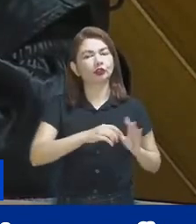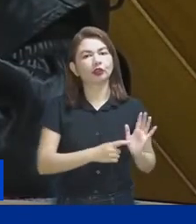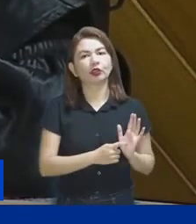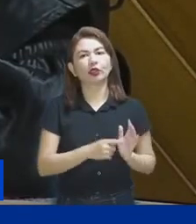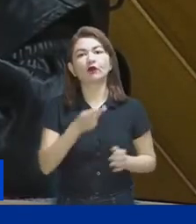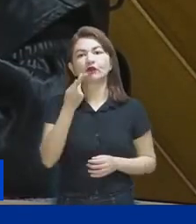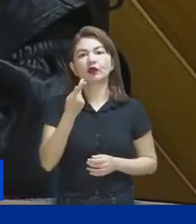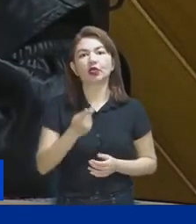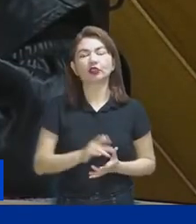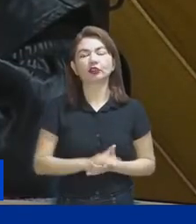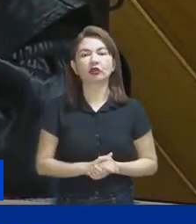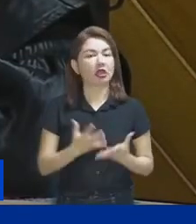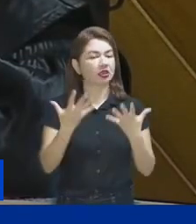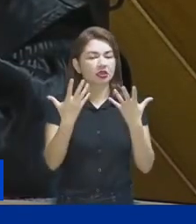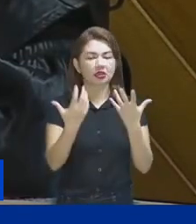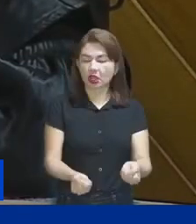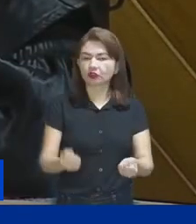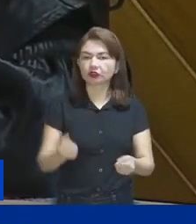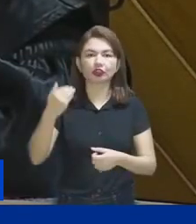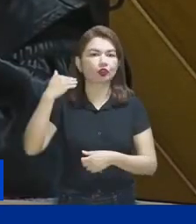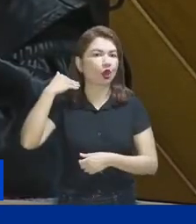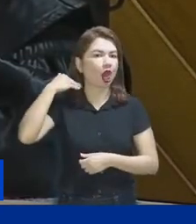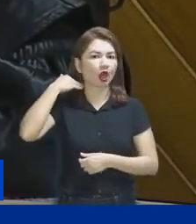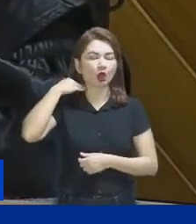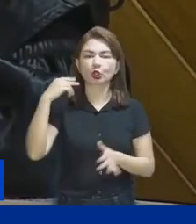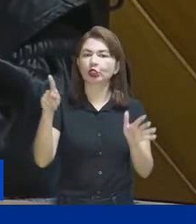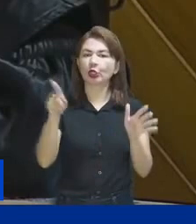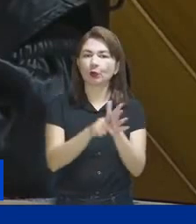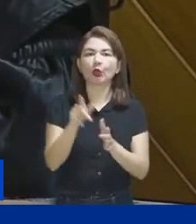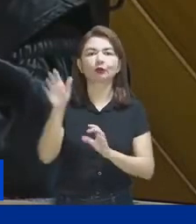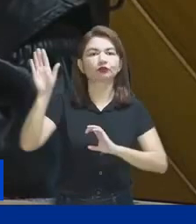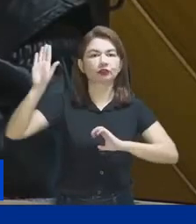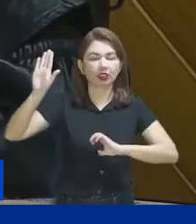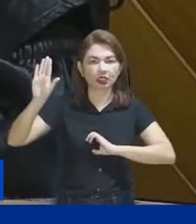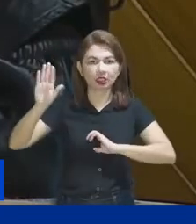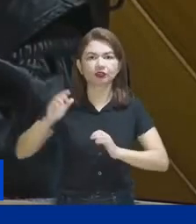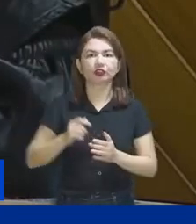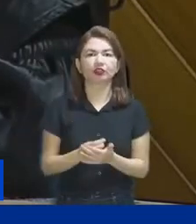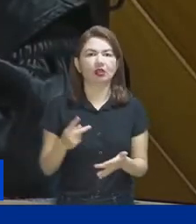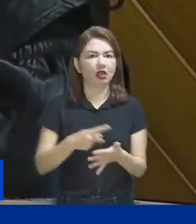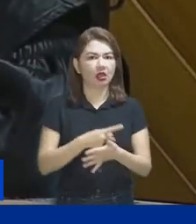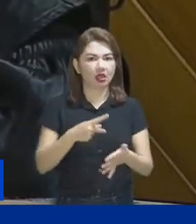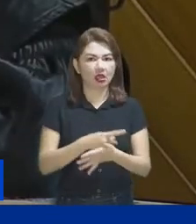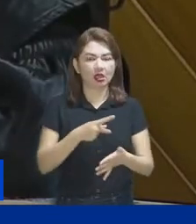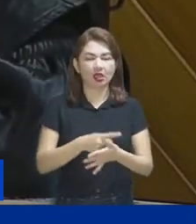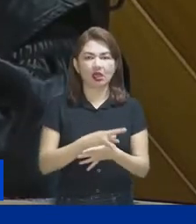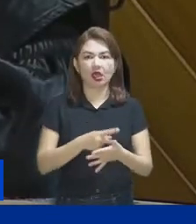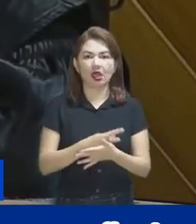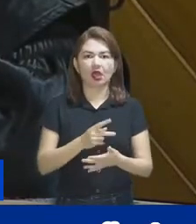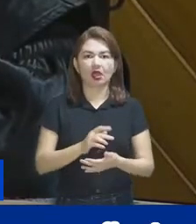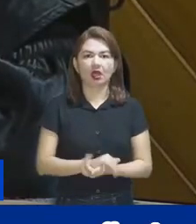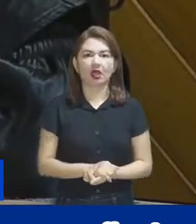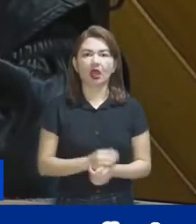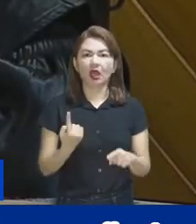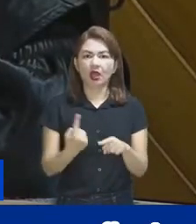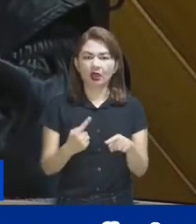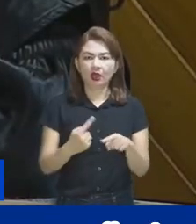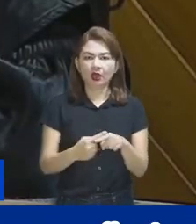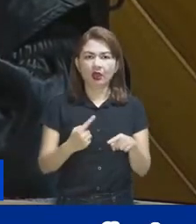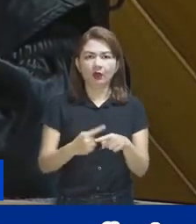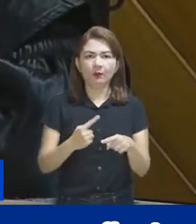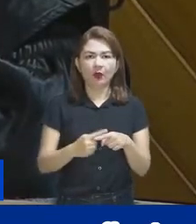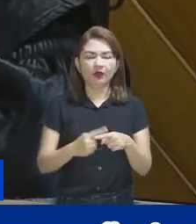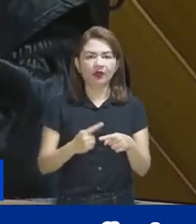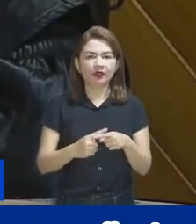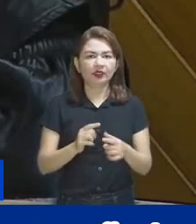desaprovação das contas da candidata, acrescendo em seu parecer uma irregularidade a mais aquelas apontadas pelo NACEP,